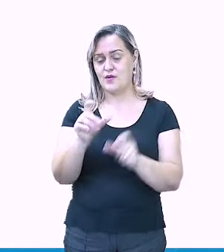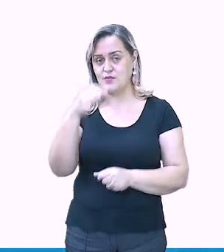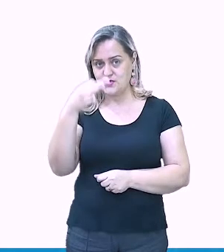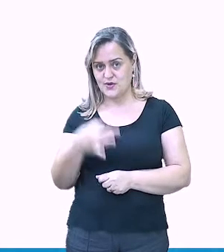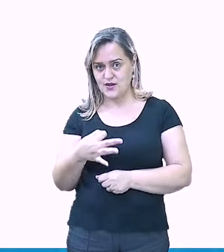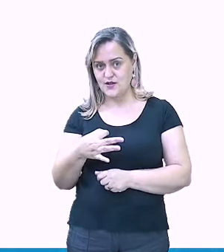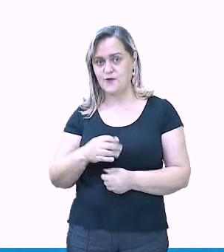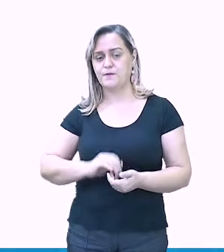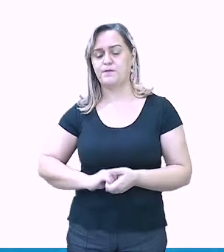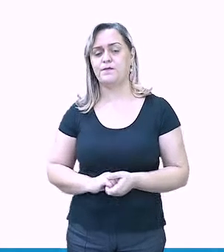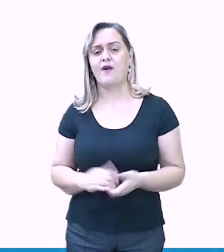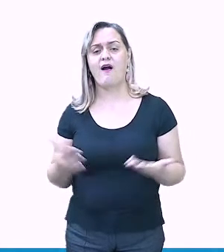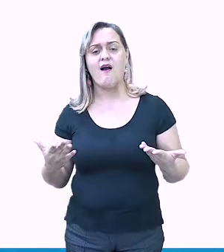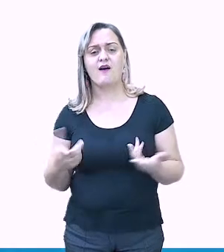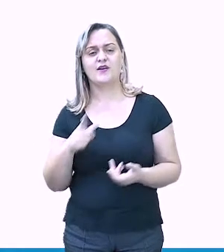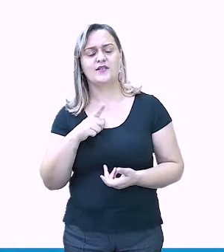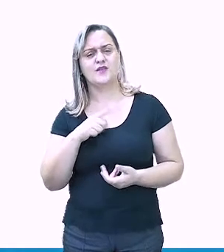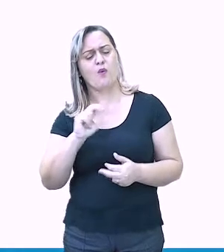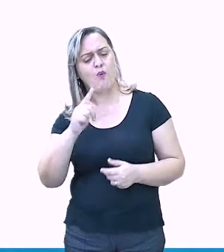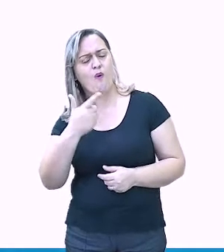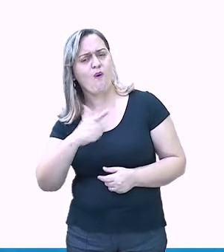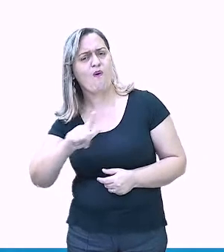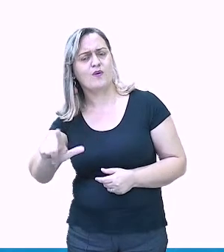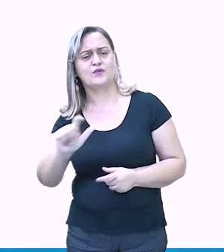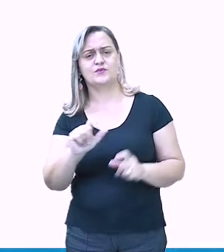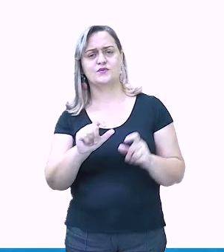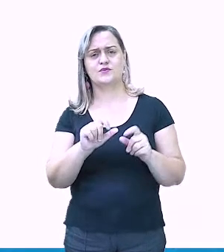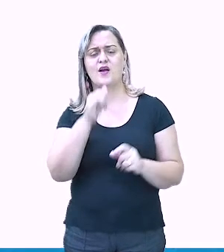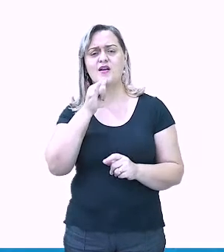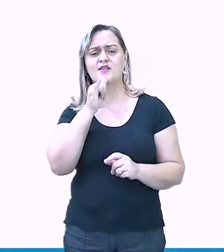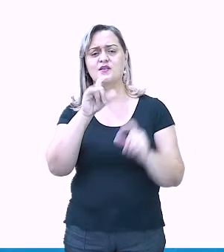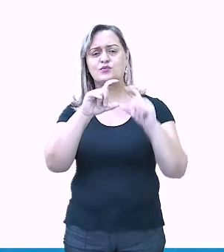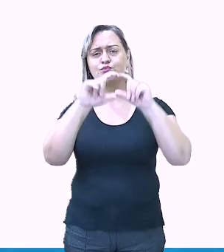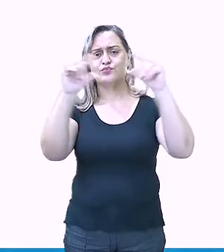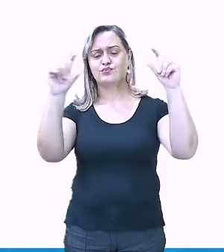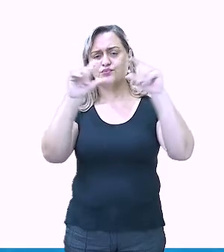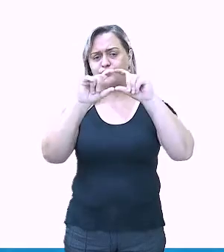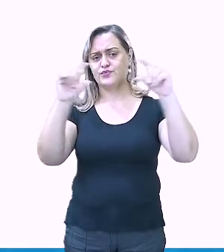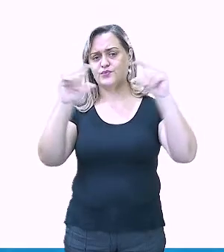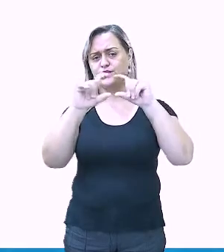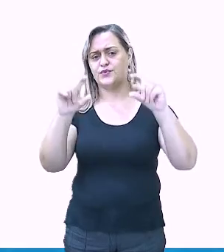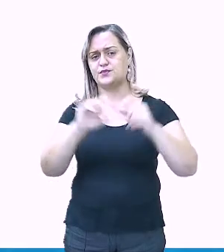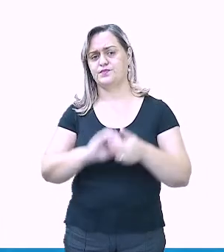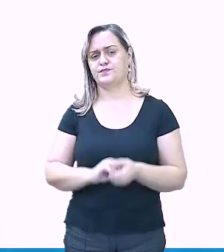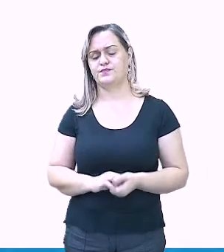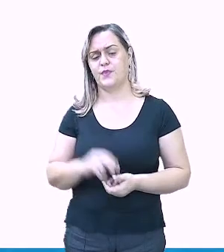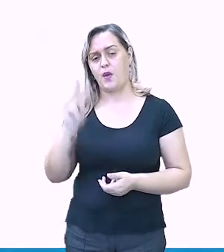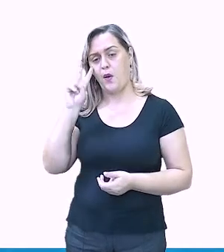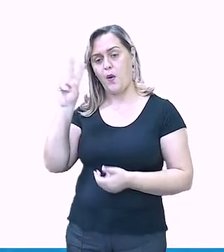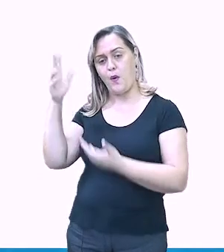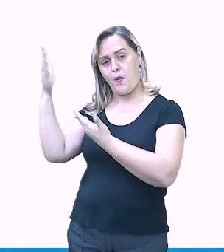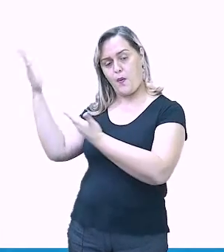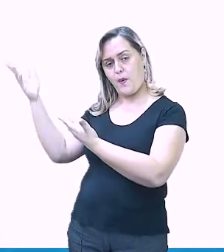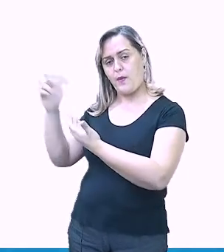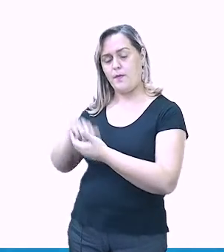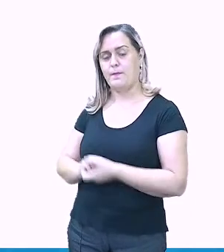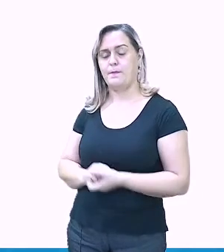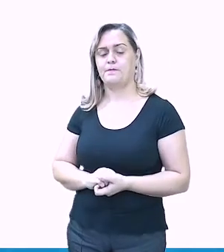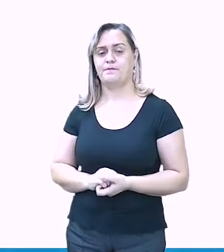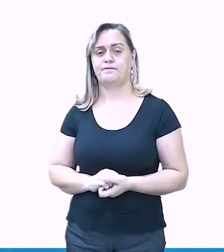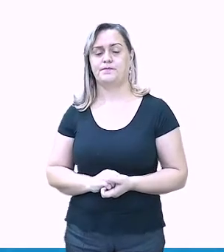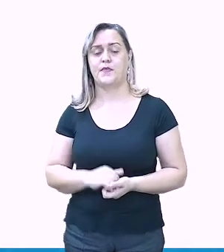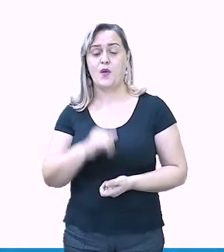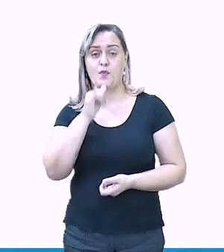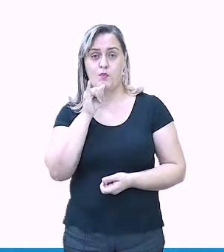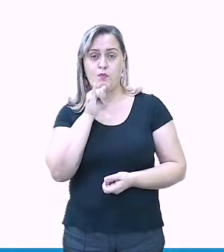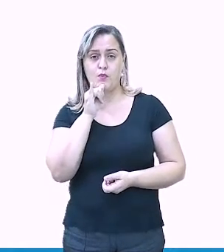Agora, temos alguns exemplos de frases. Vamos observá-los, então. Olha lá, o nosso exemplo,